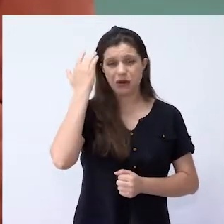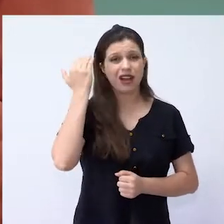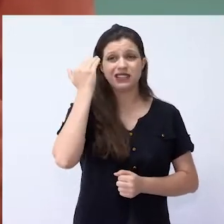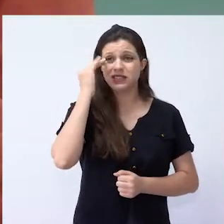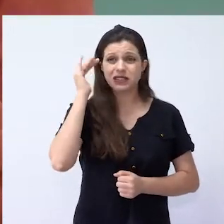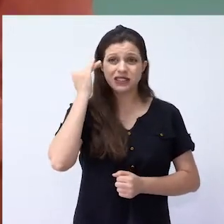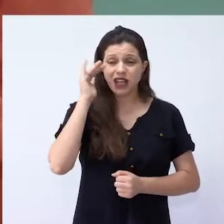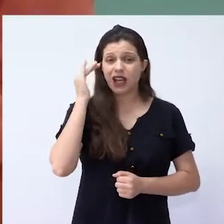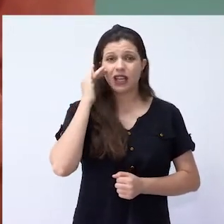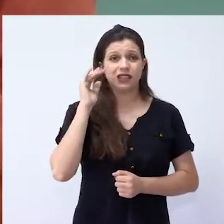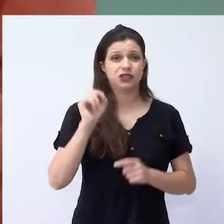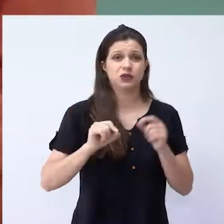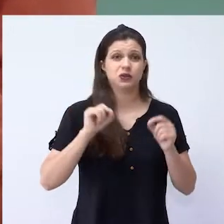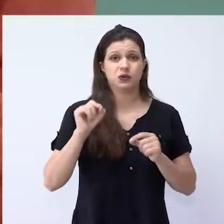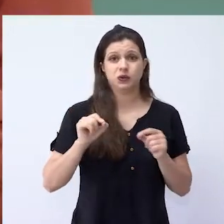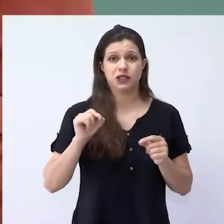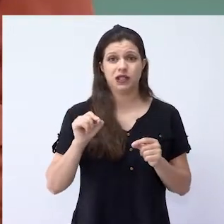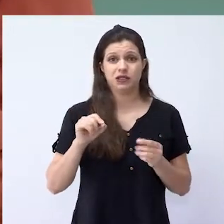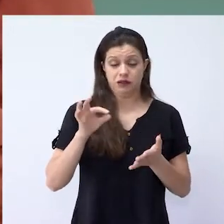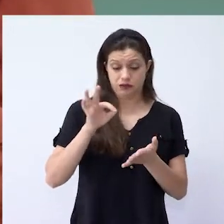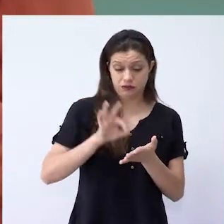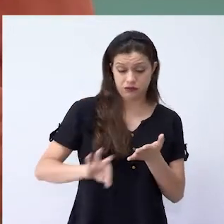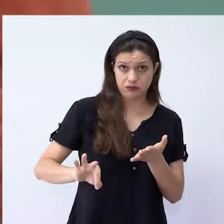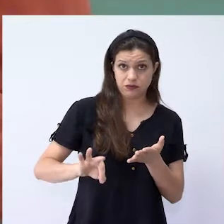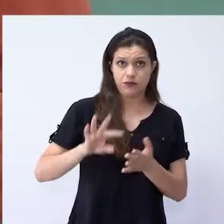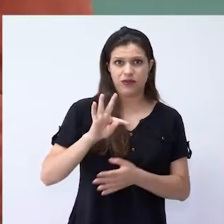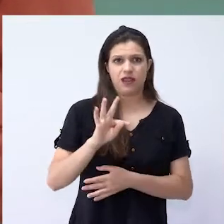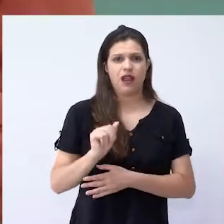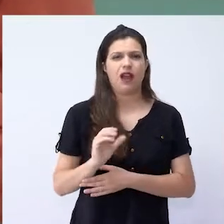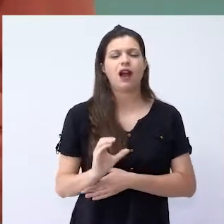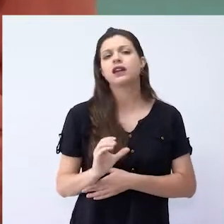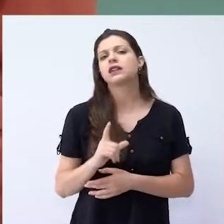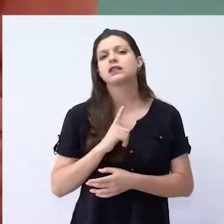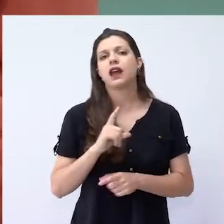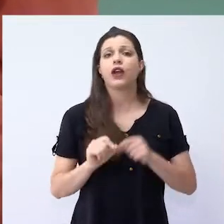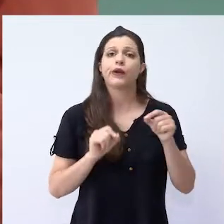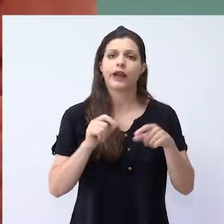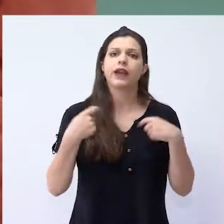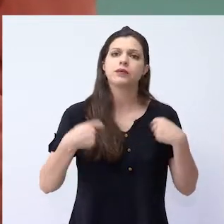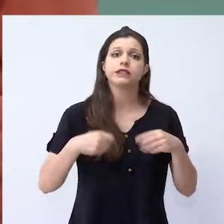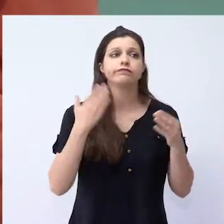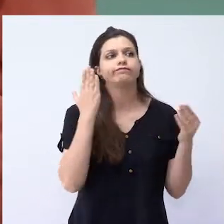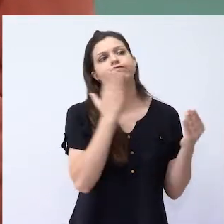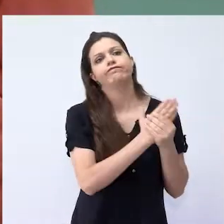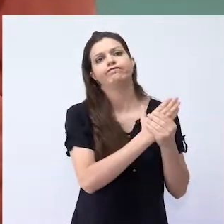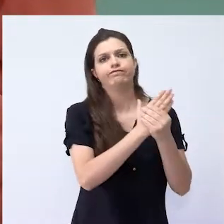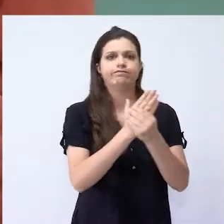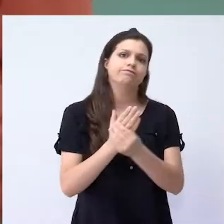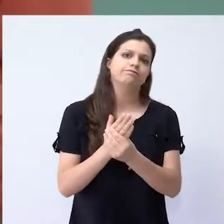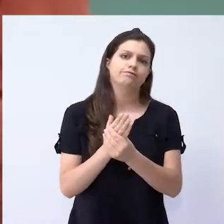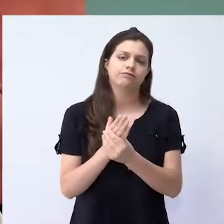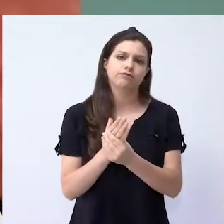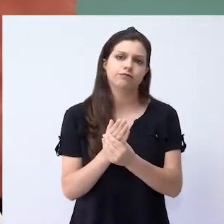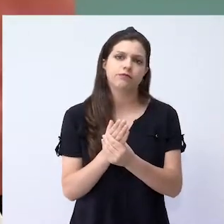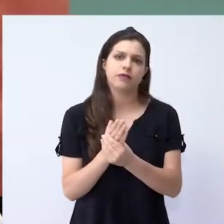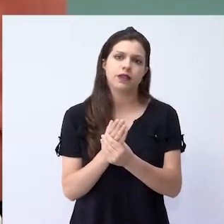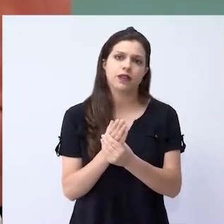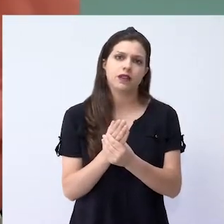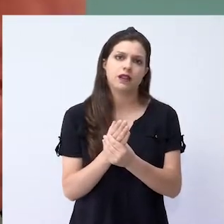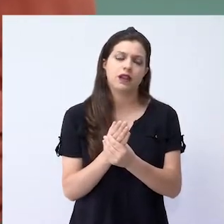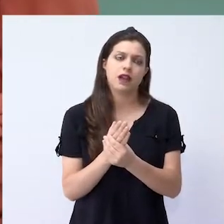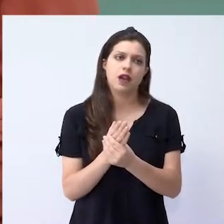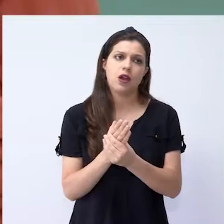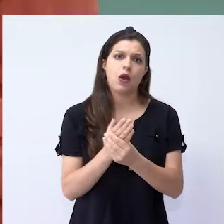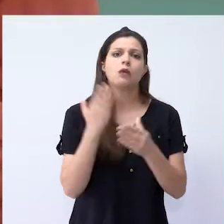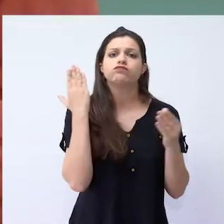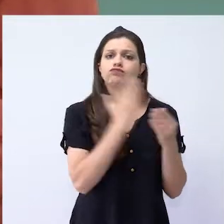para essa pessoa de que cabe o TAC, o termo de ajustamento, nós temos, então, que mover uma ação civil pública,